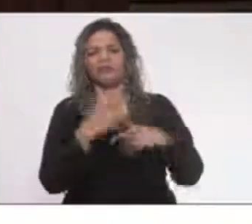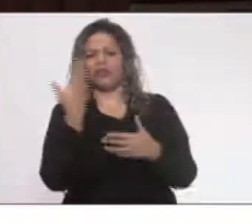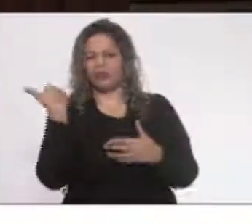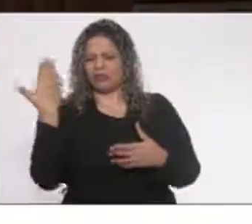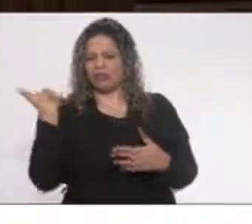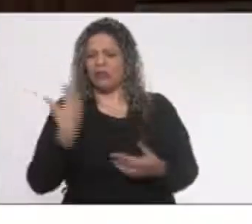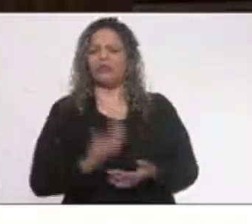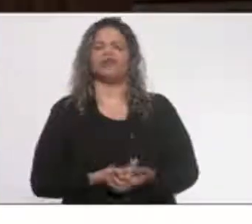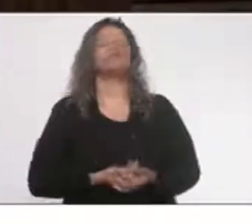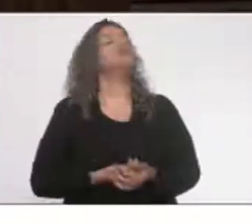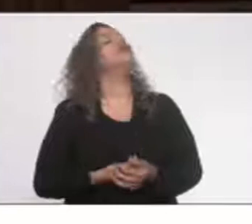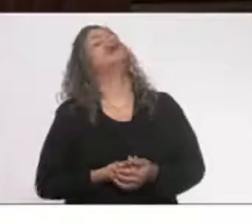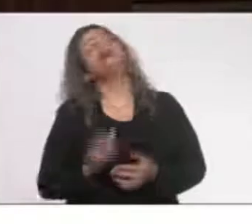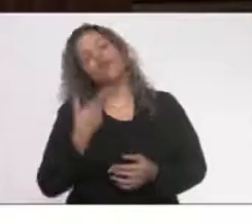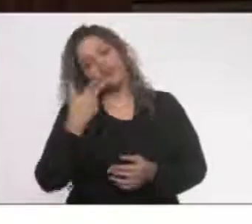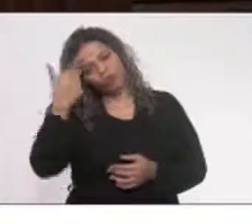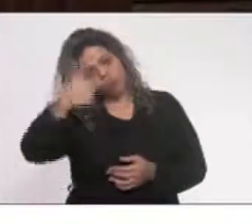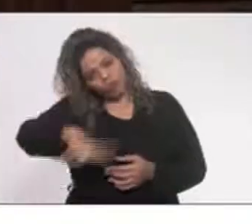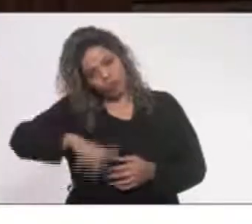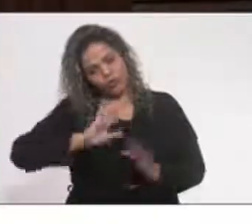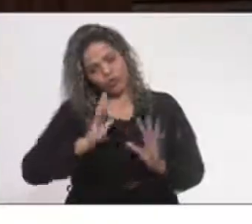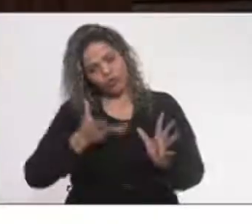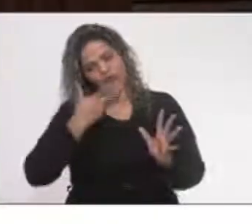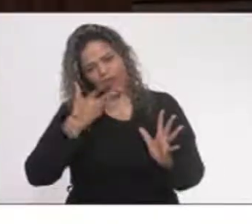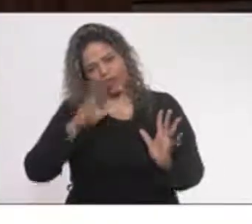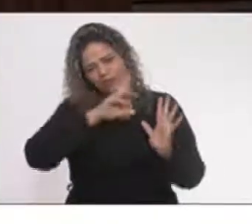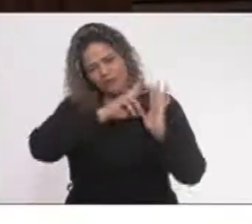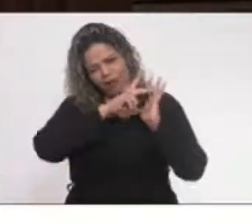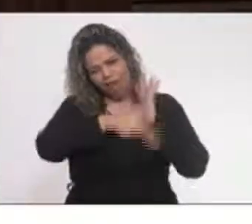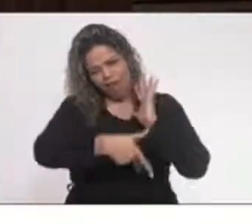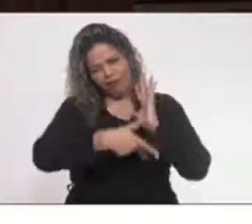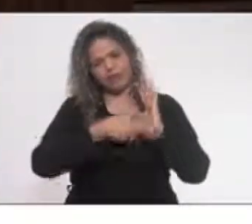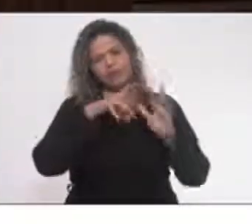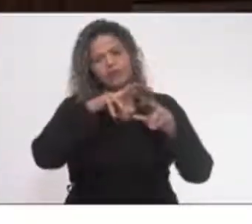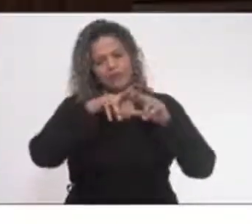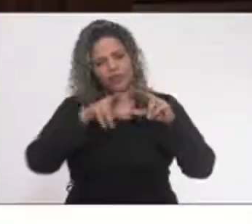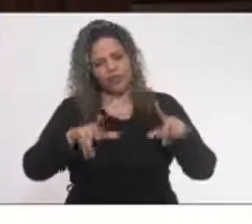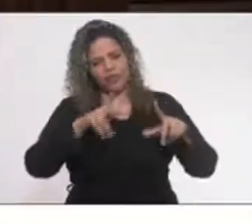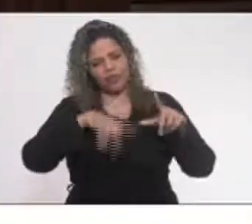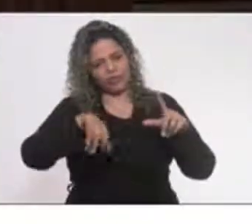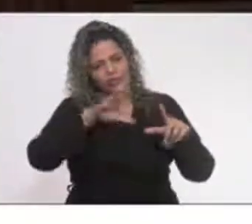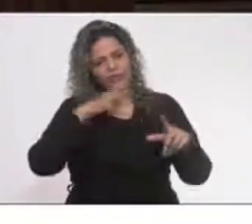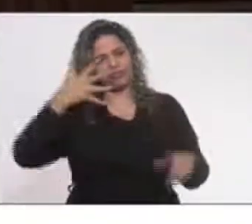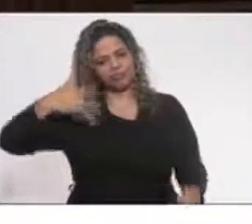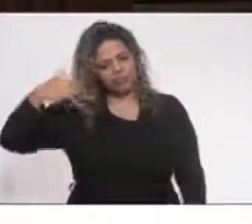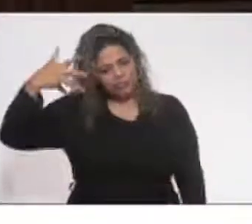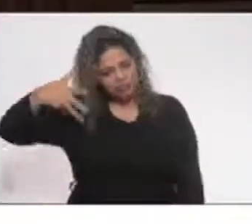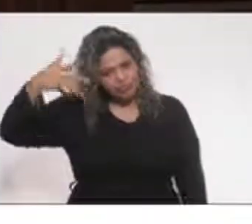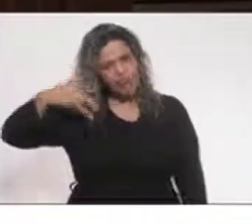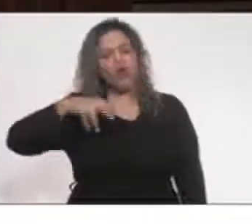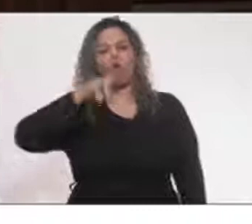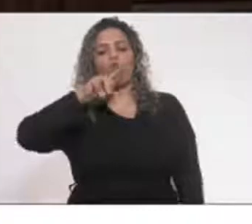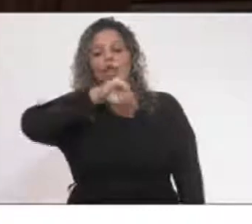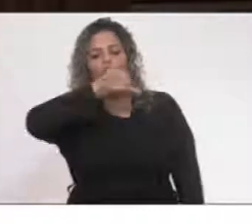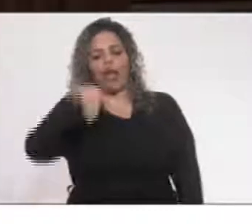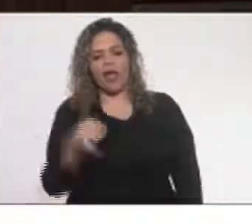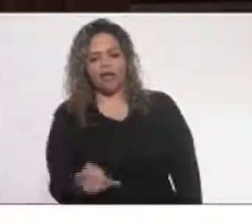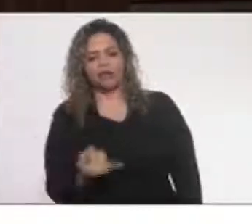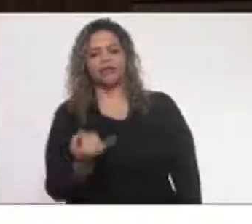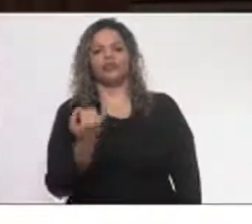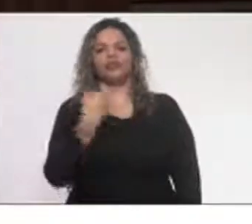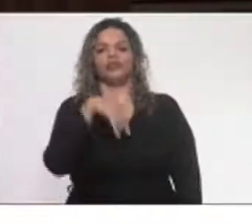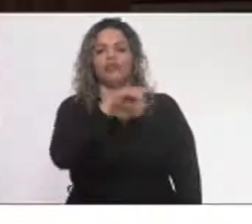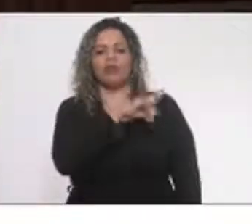passado, e eu repito, já disse inúmeras vezes em diferentes fóruns, a UERJ, a UENF e a